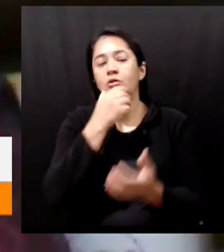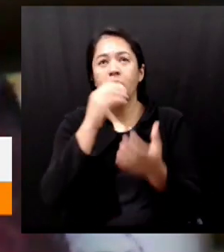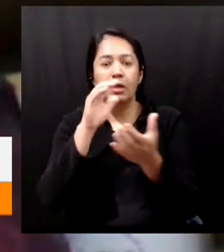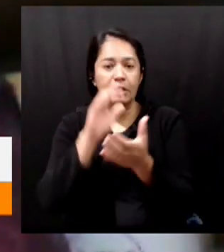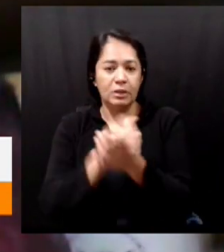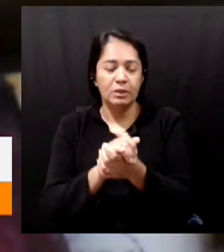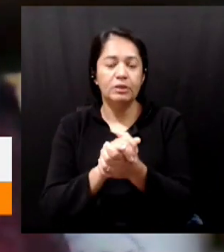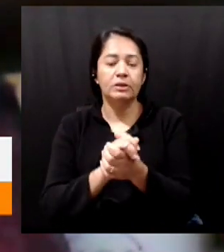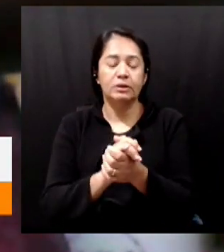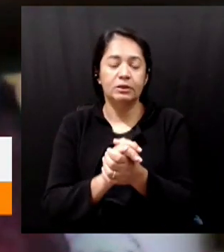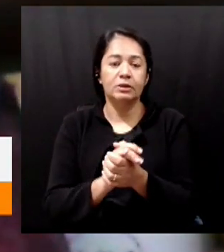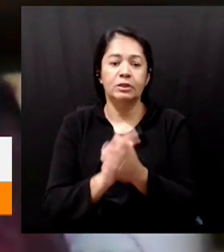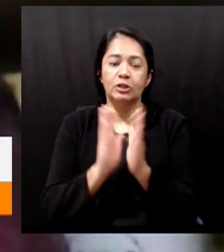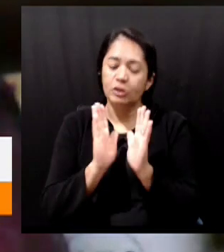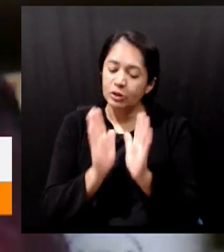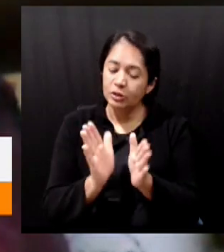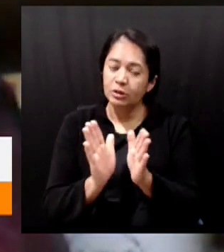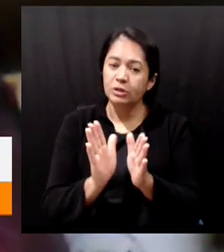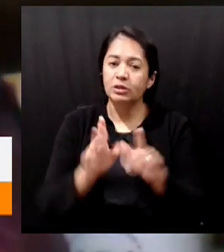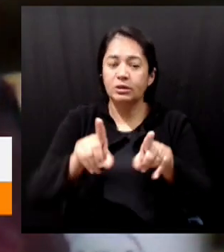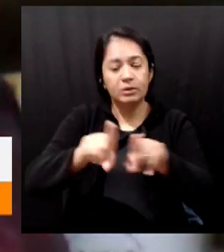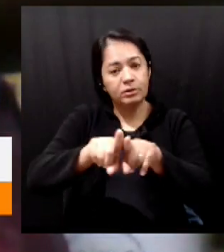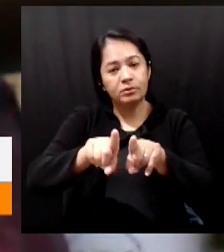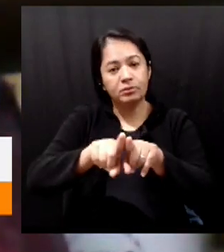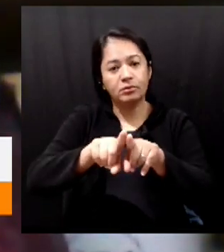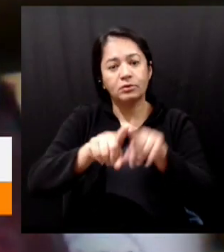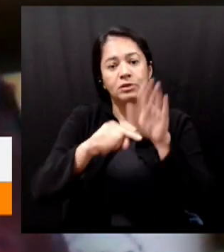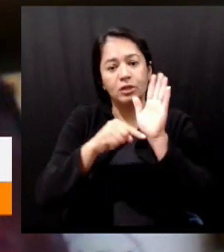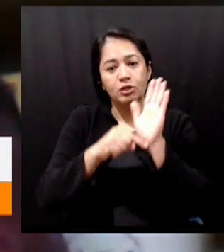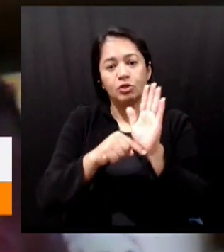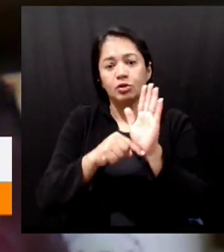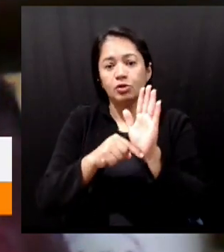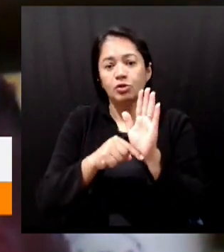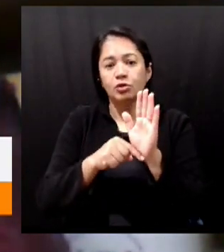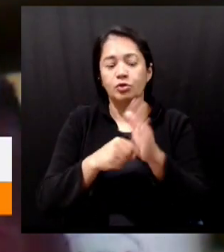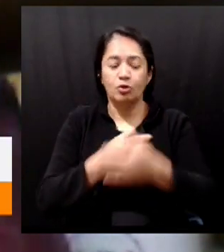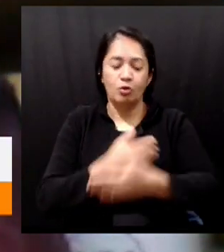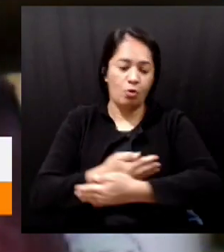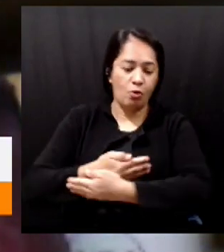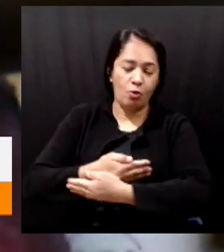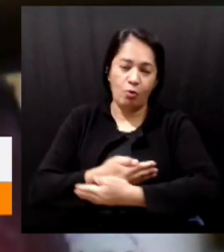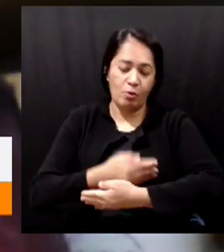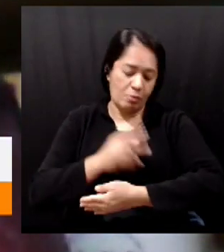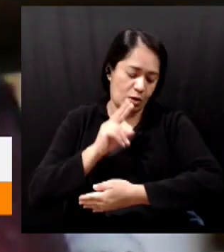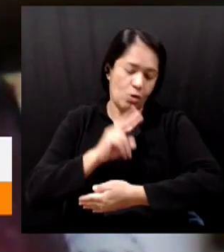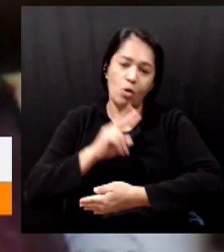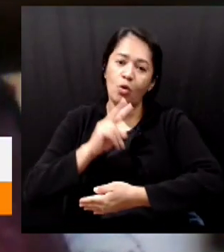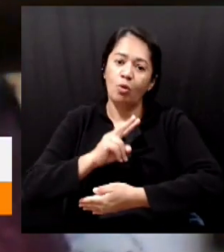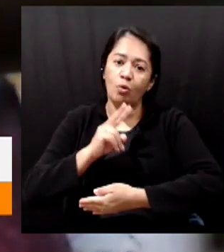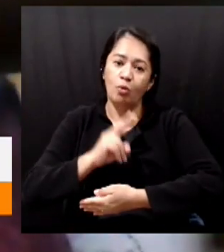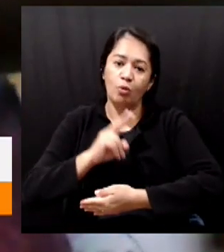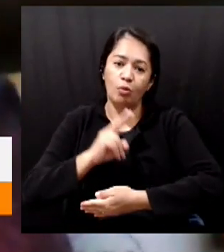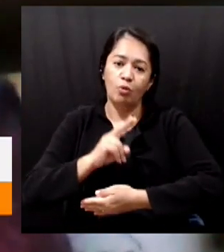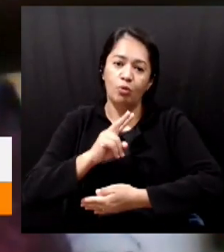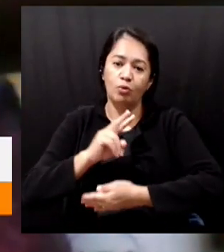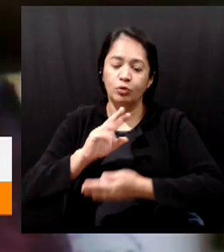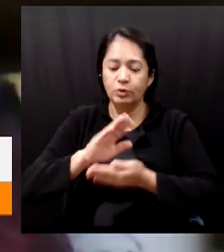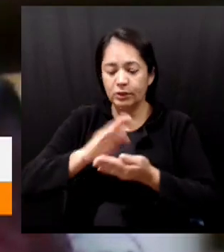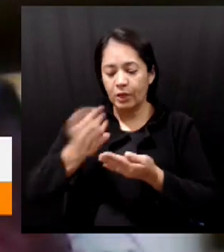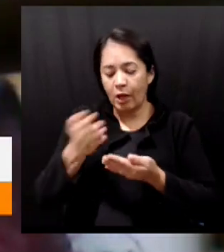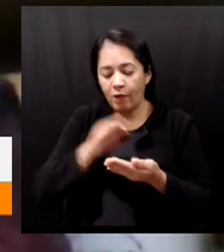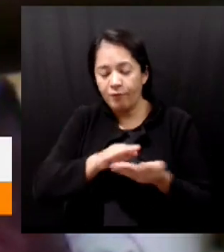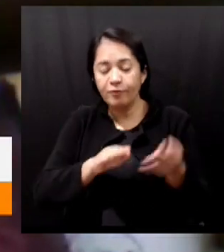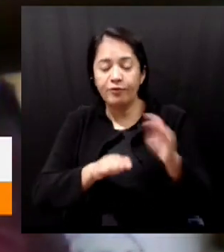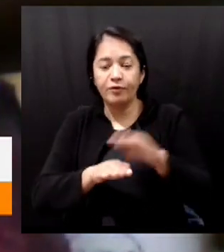que já também já ajuda a cuidar do bebê quando nasce, troca a fralda, fica de